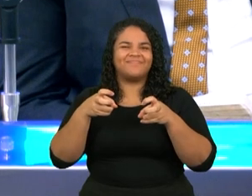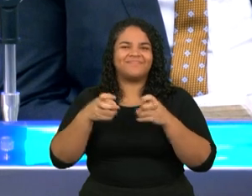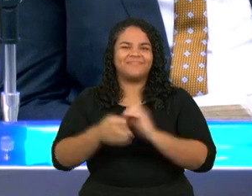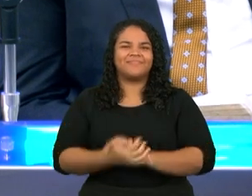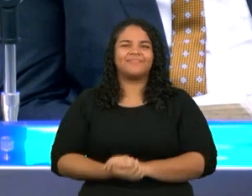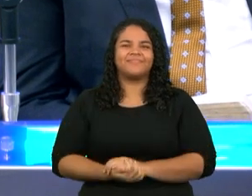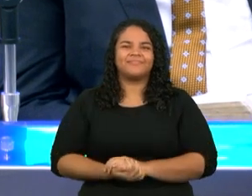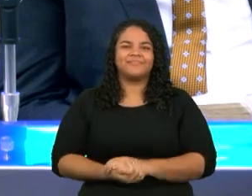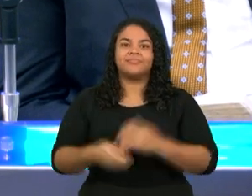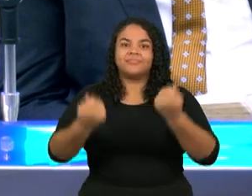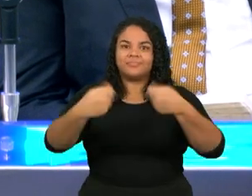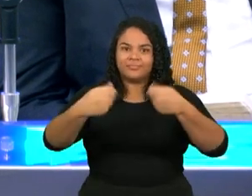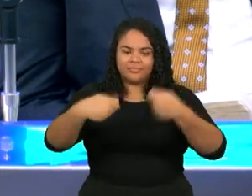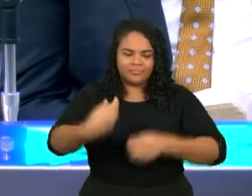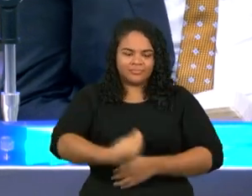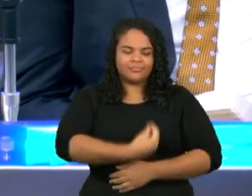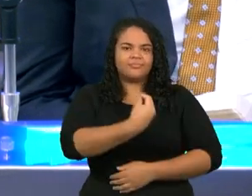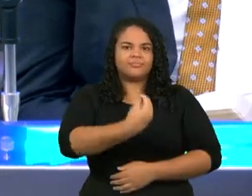prudentemente